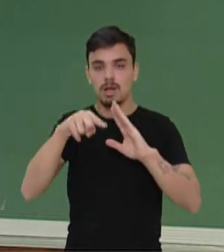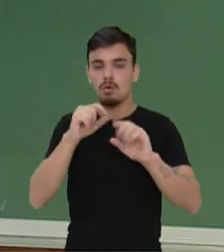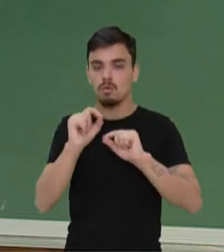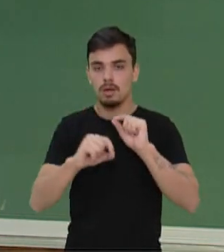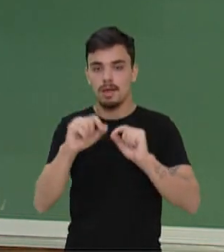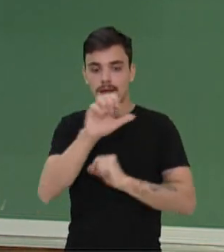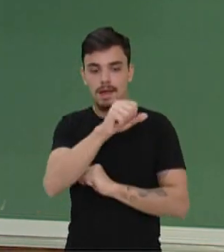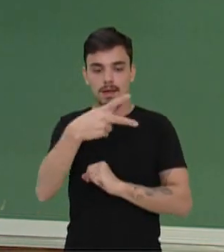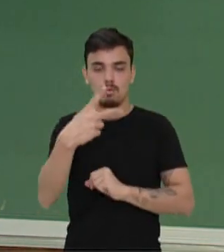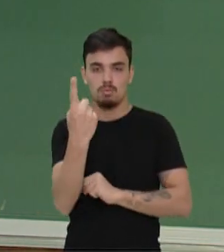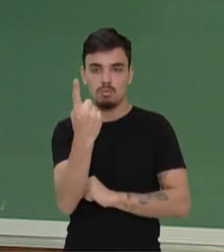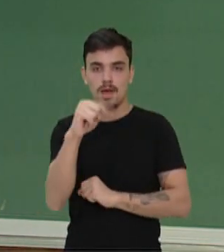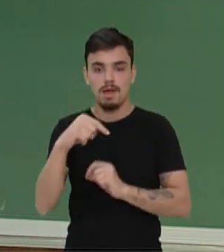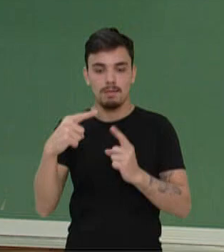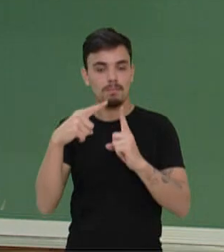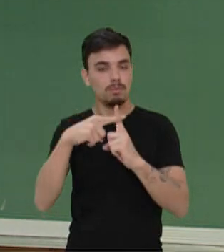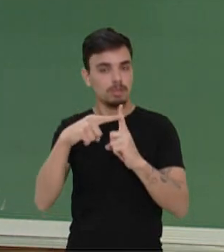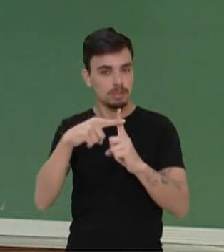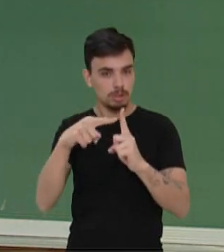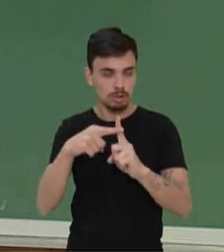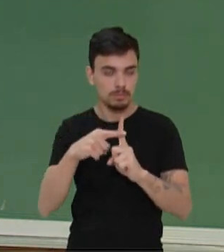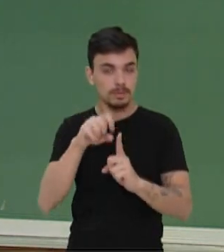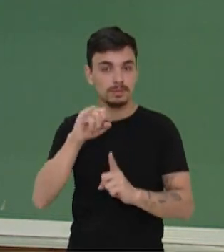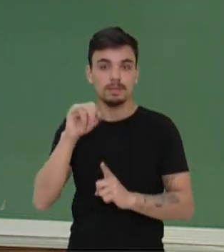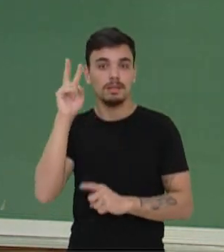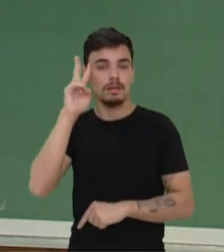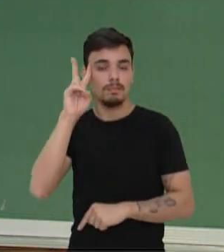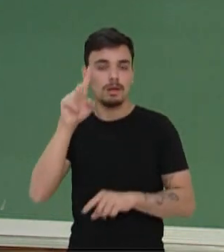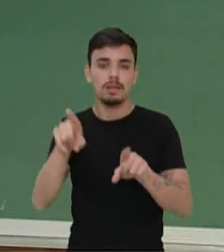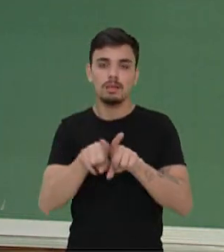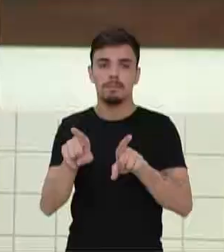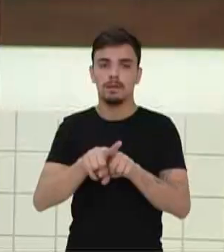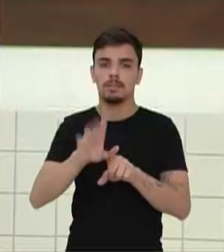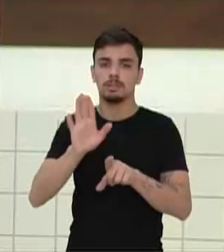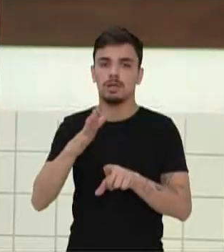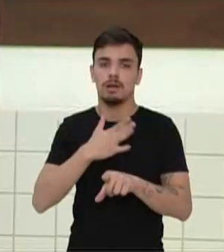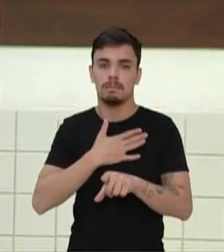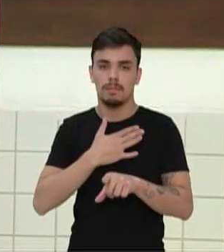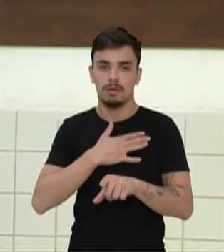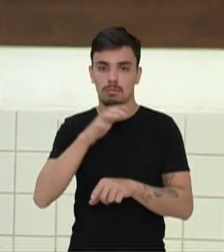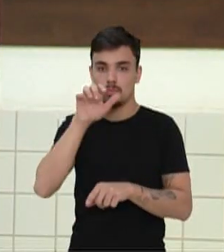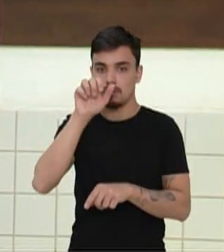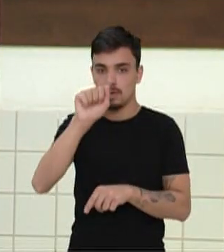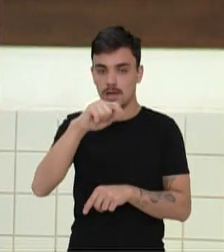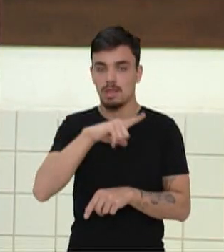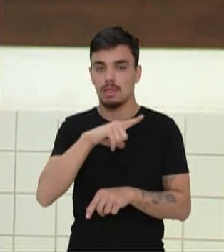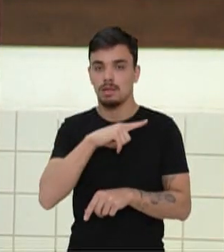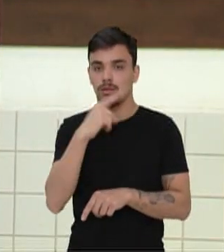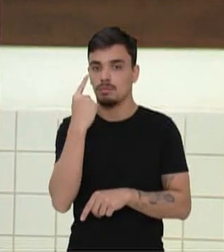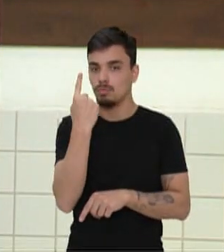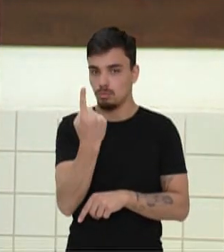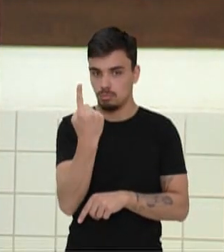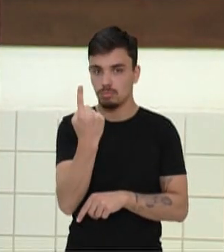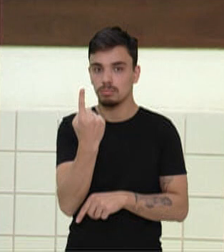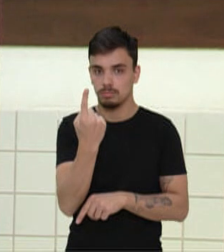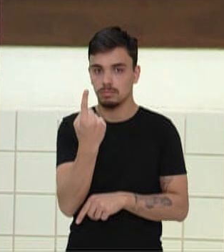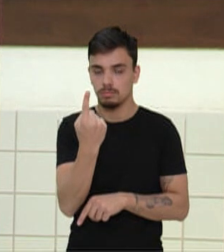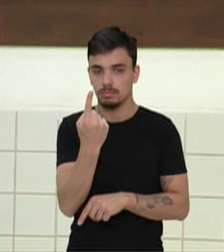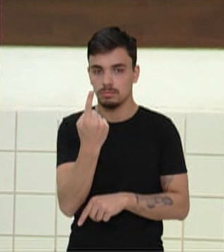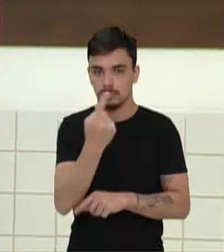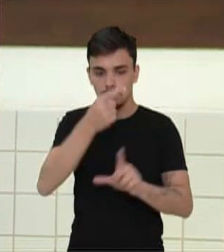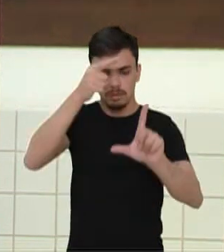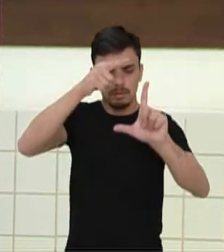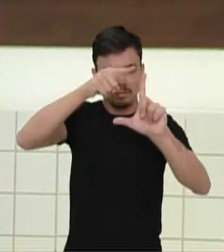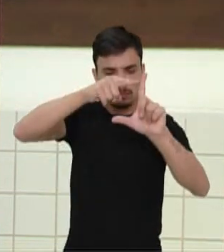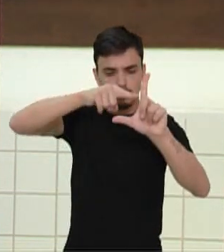você lembrar aí, né, como o meu A vale 1, você tem que lembrar que a